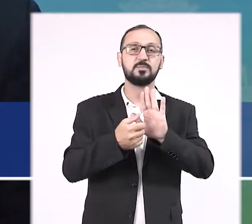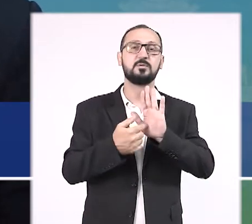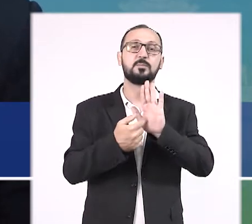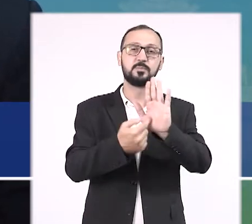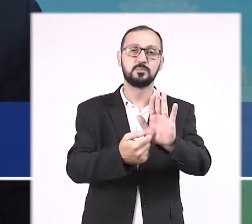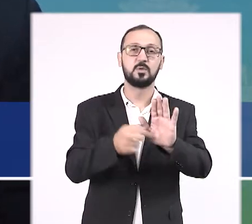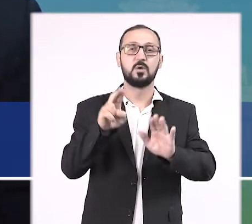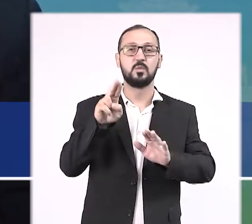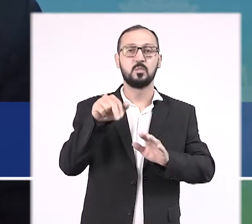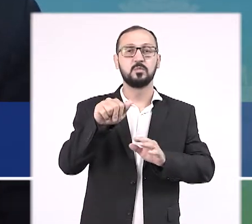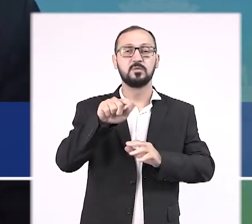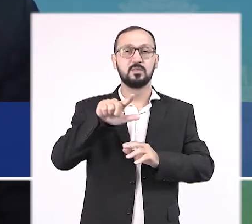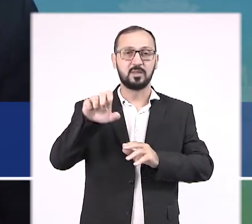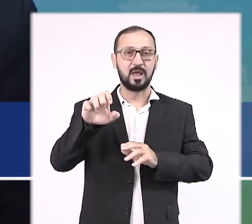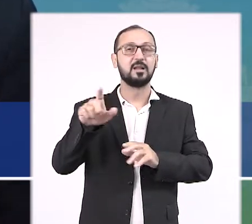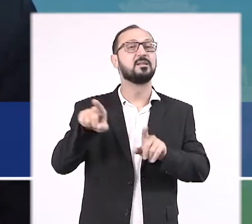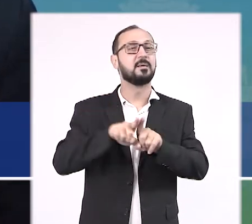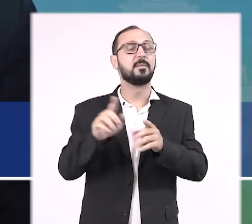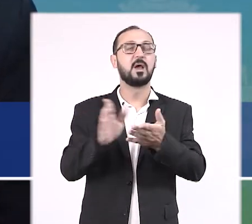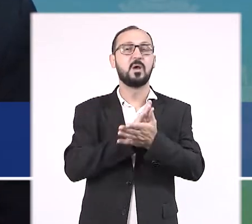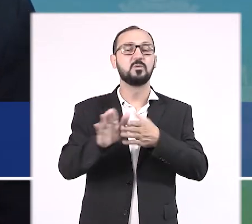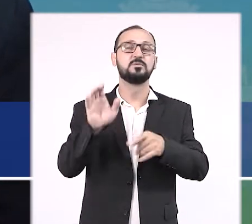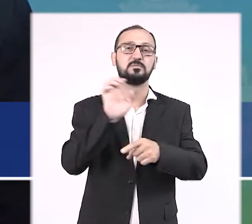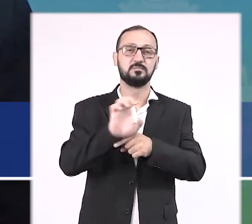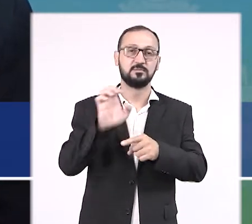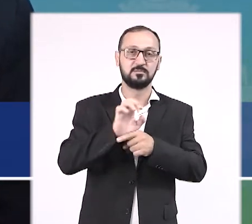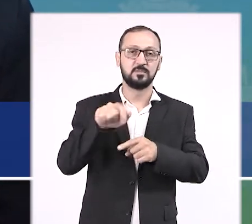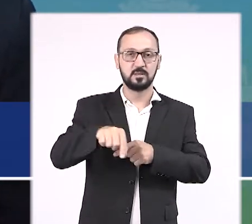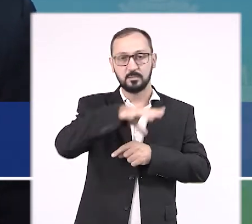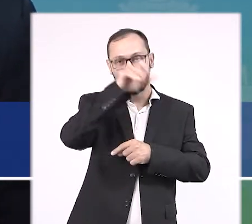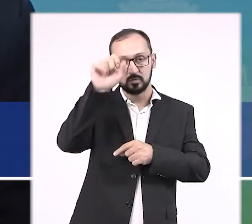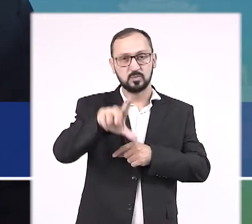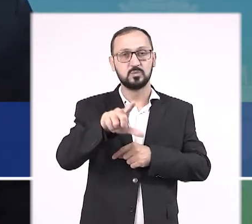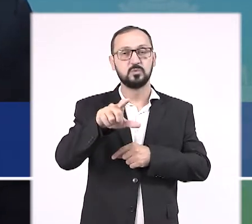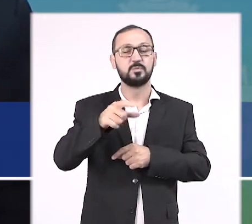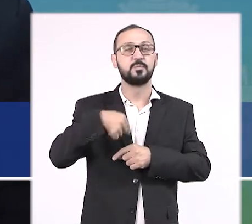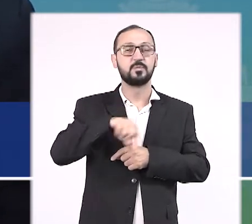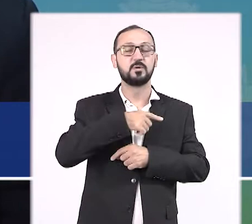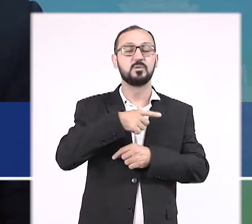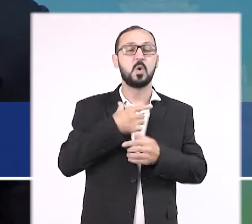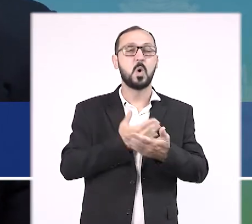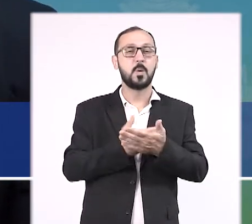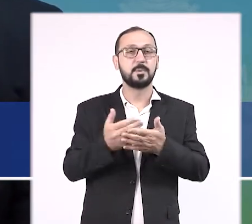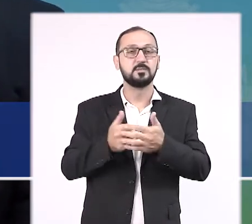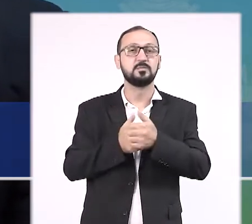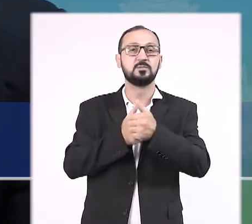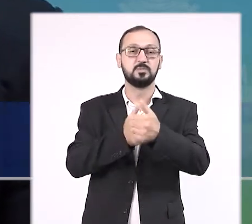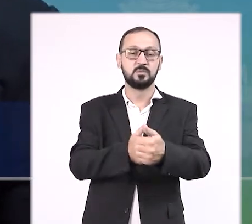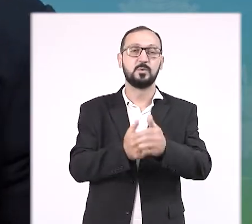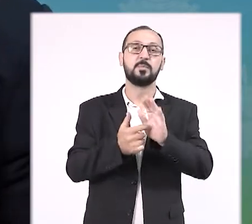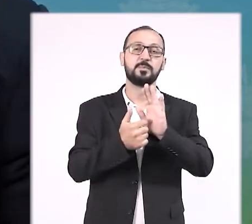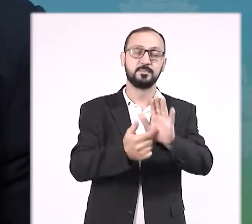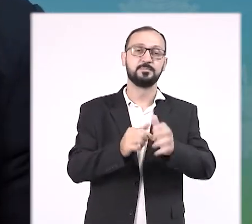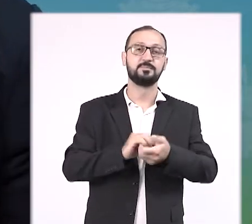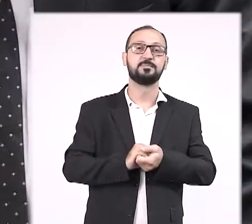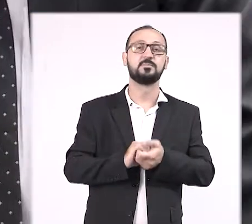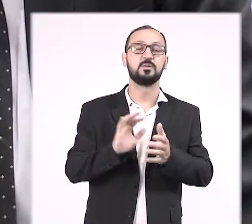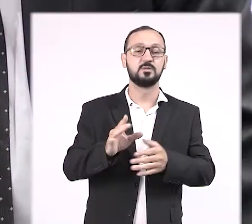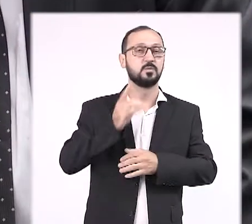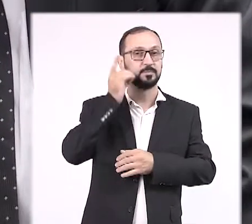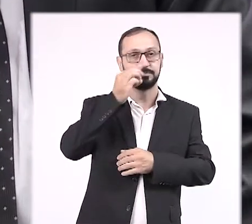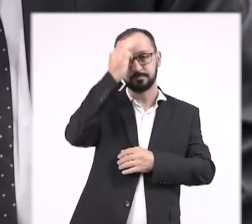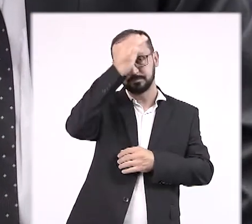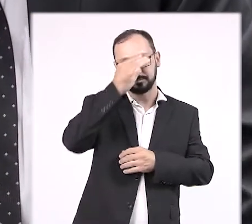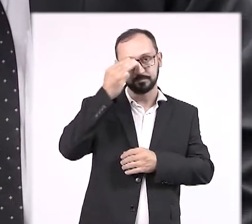apresentamos esse projeto. A Unali tem encampado também em alguns estados, e aqui no Mato Grosso do Sul nós então encabeçamos esse projeto para ser apresentado.